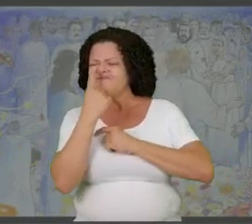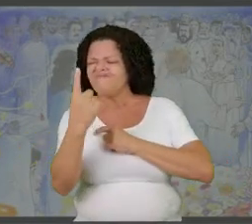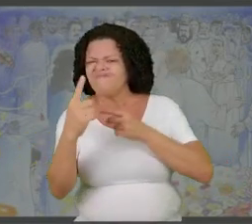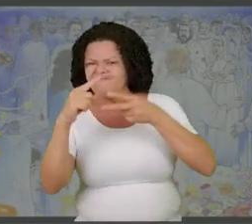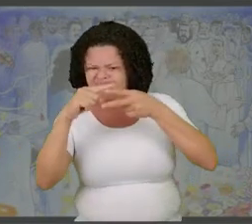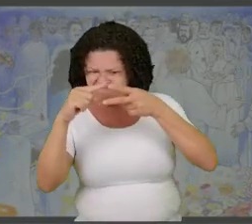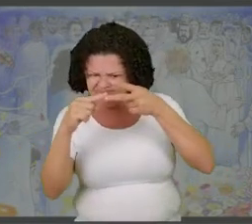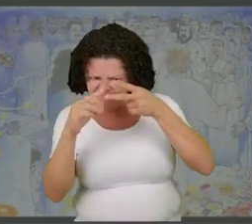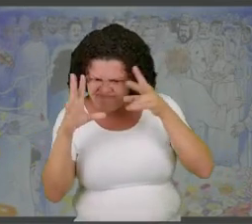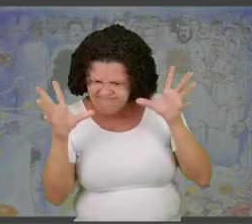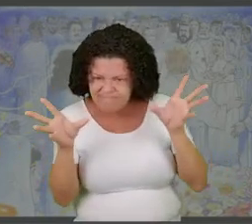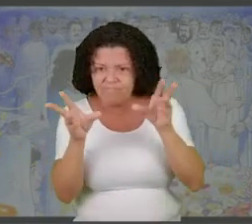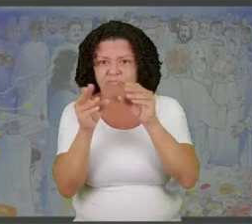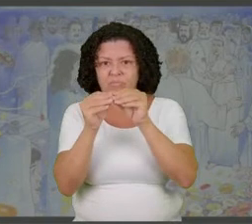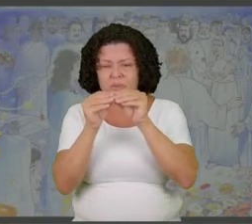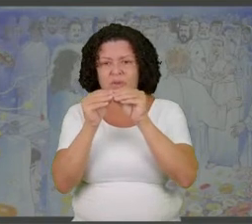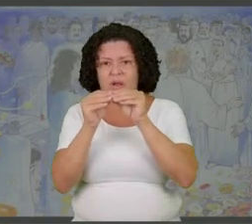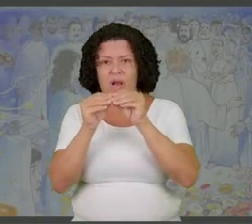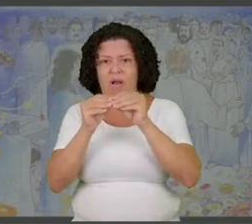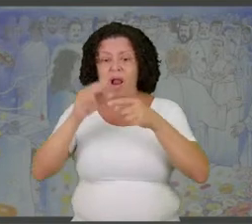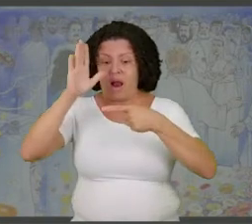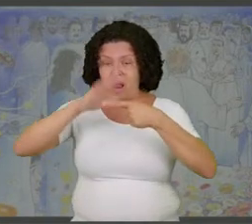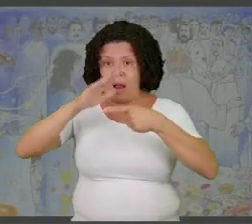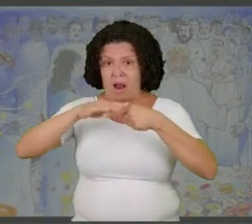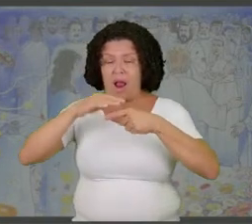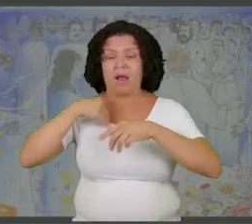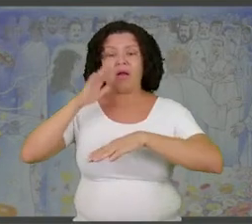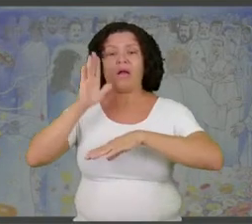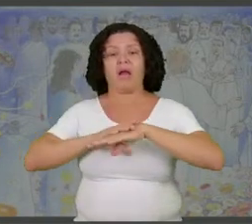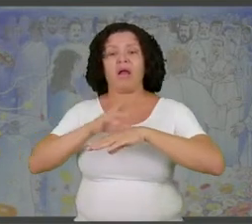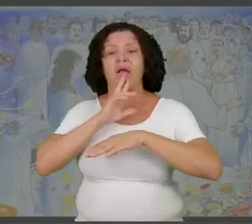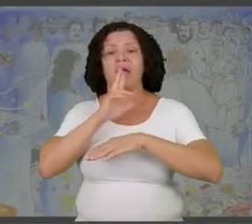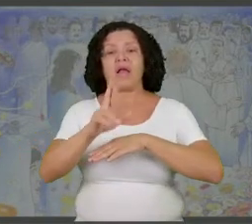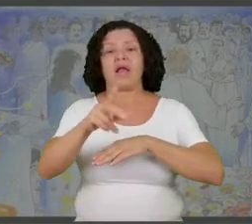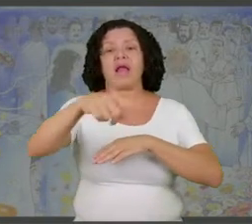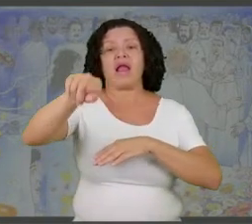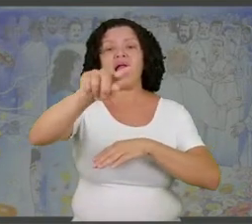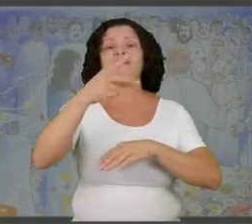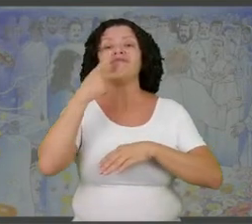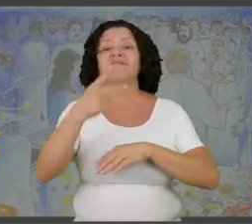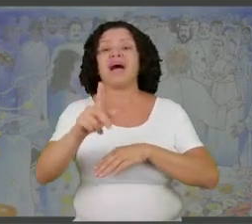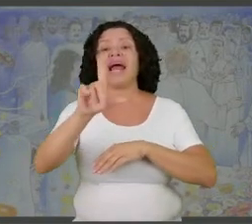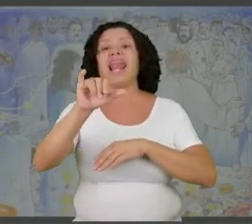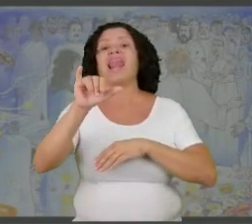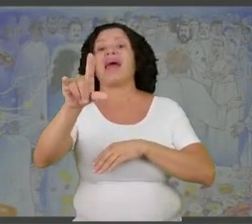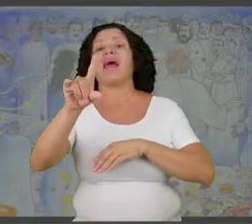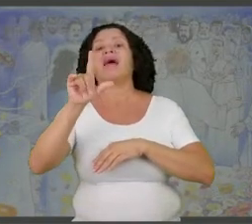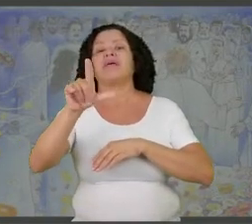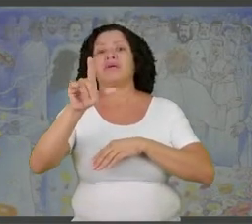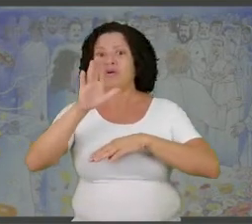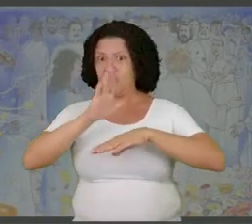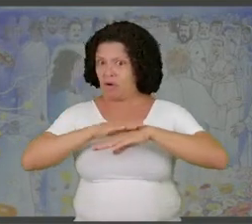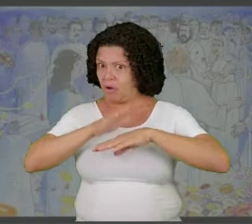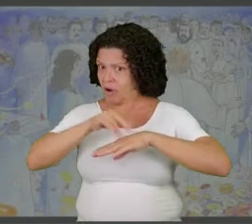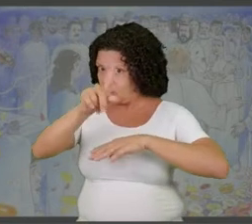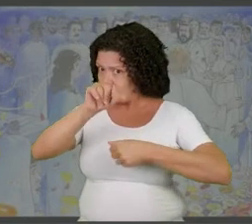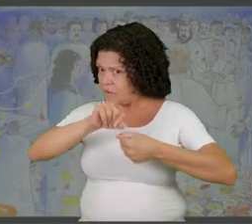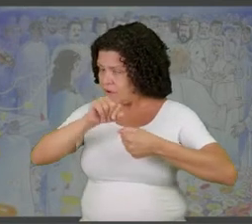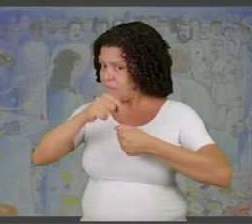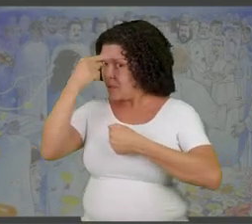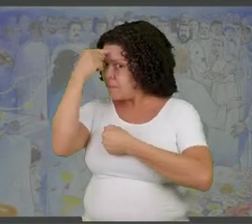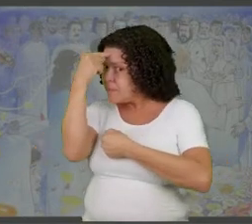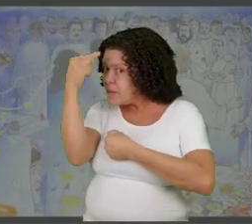maneira resumida, a lei de ação e reação é aquela lei que vai nos dizer que para cada ato, para